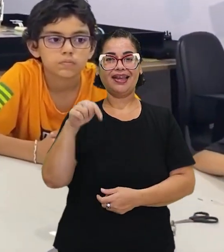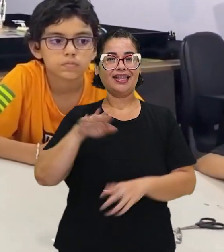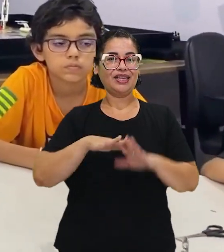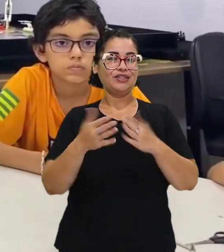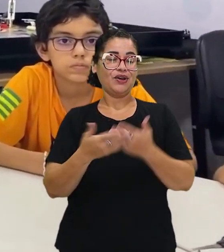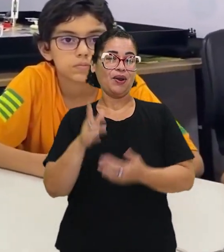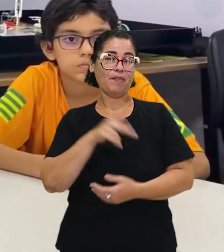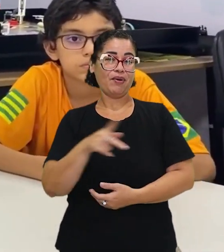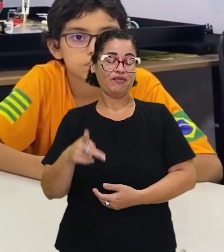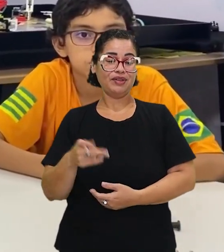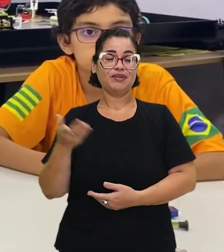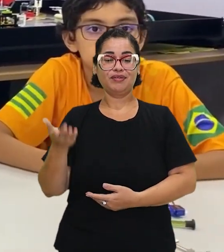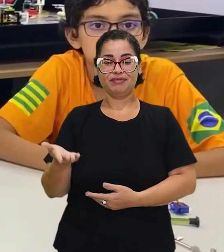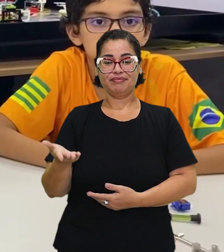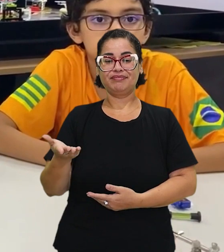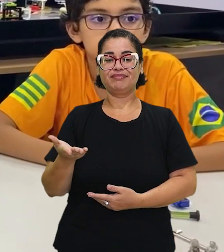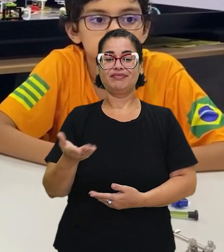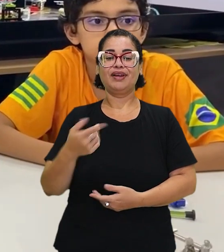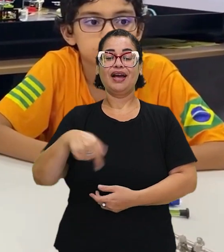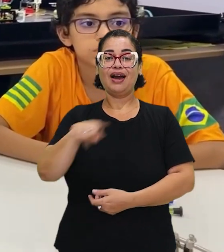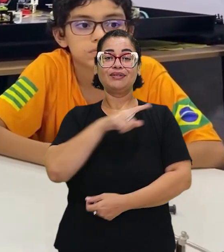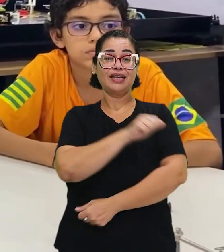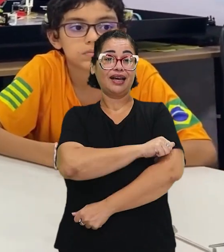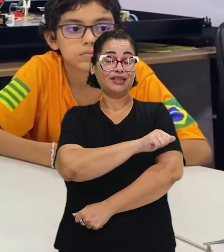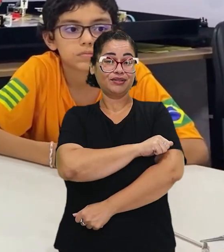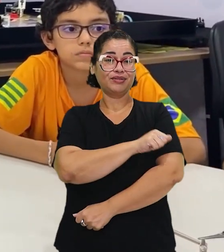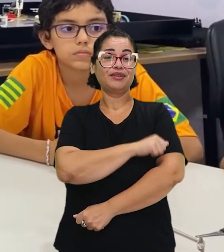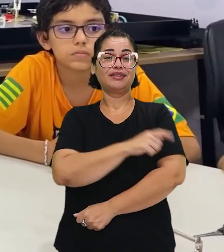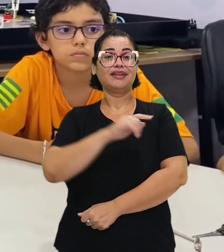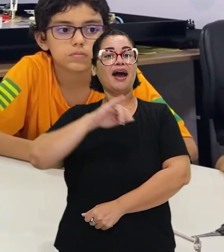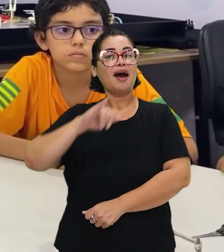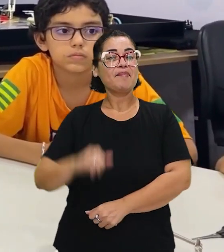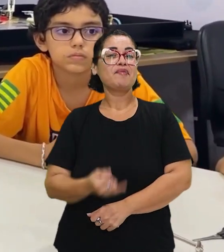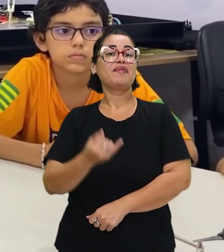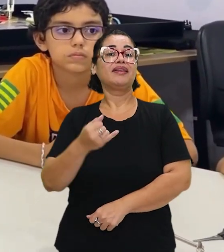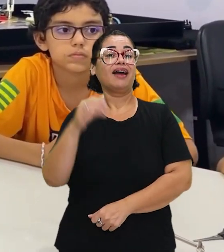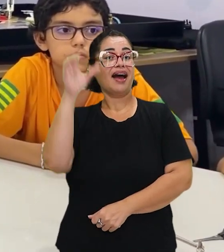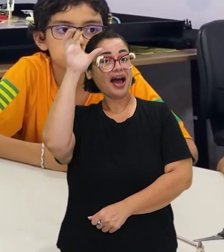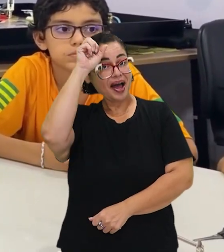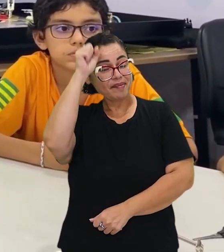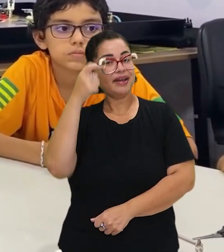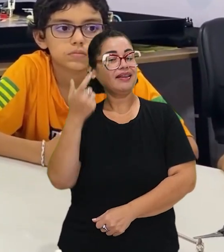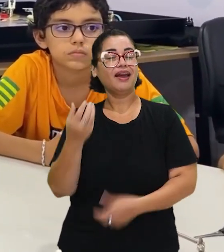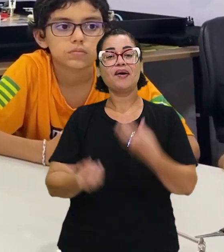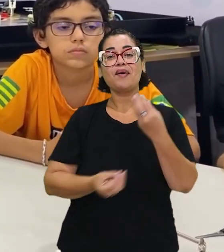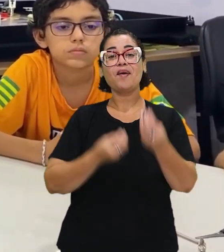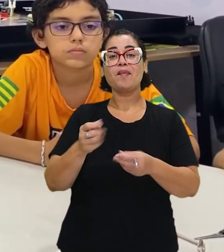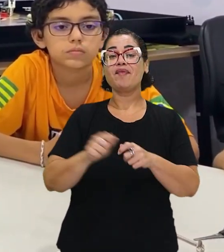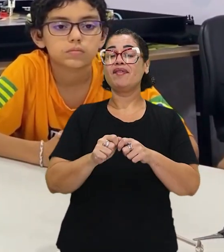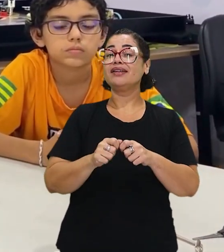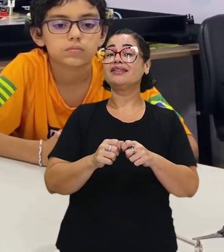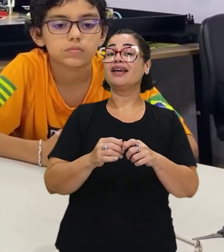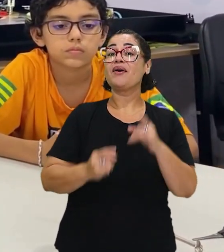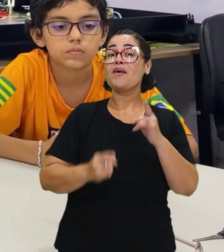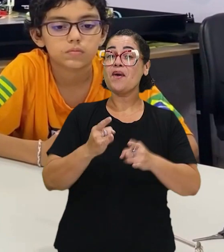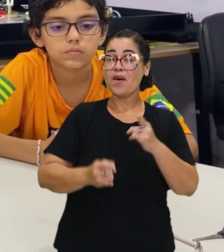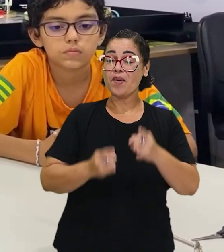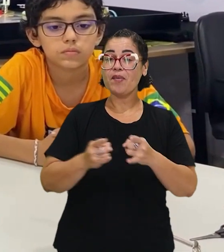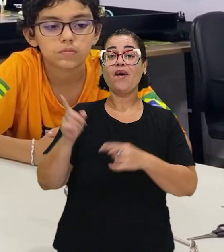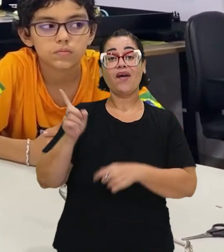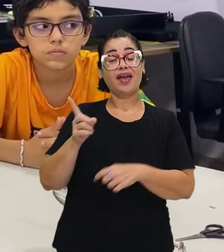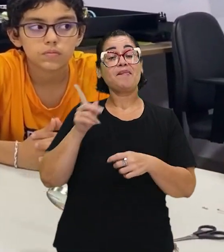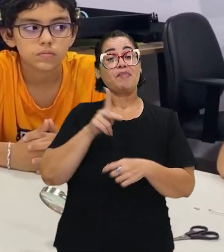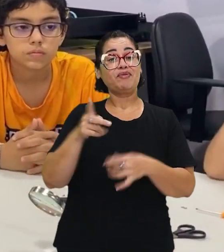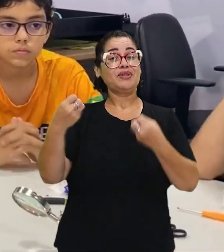professor Kleiber e os nossos estudantes aqui para aprendermos a construir um robô e ele vai nos ensinar esse